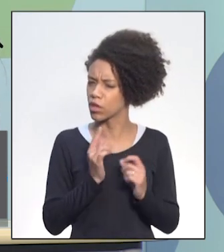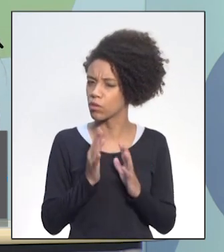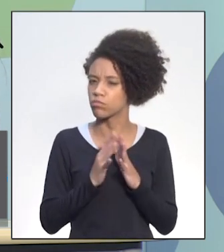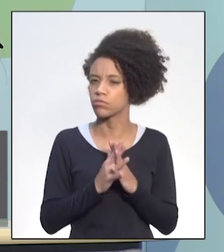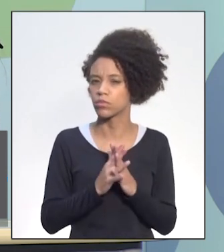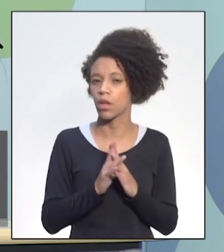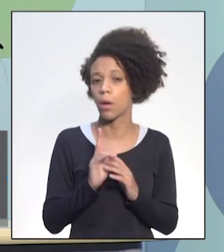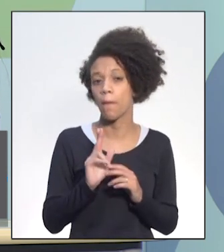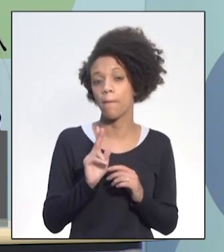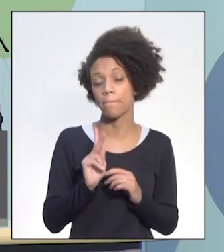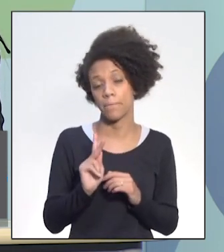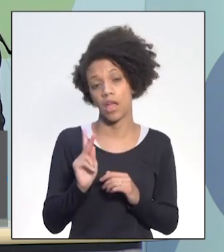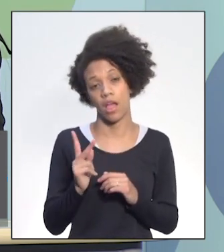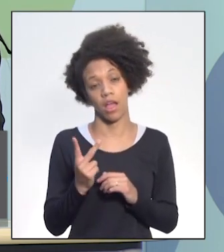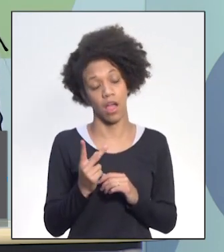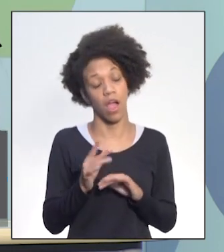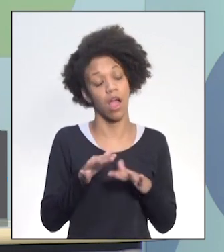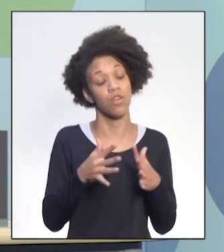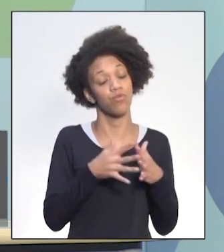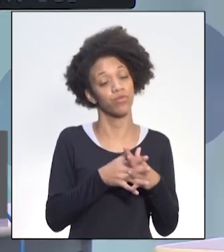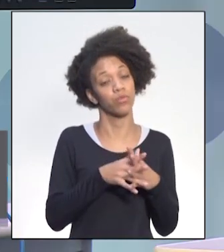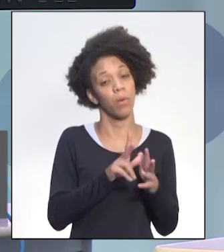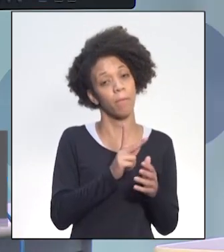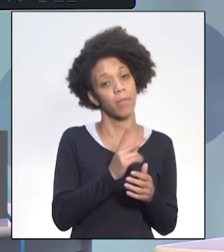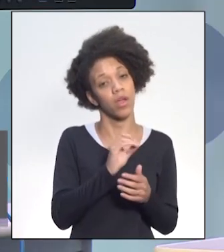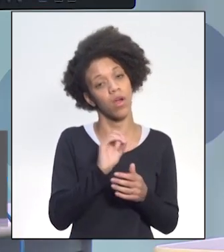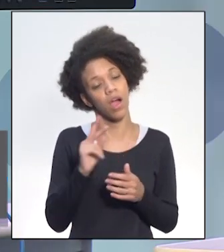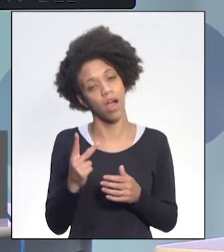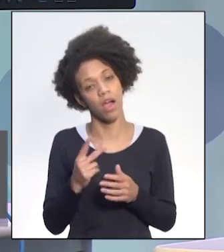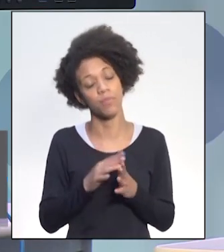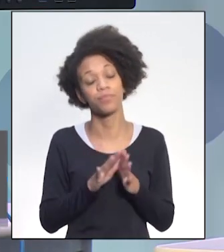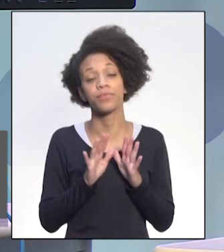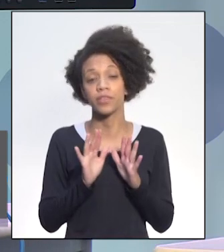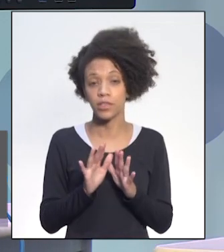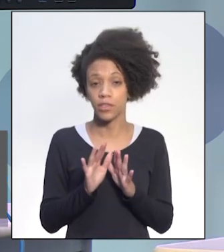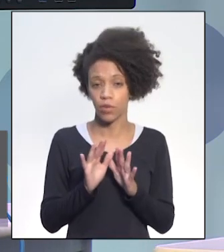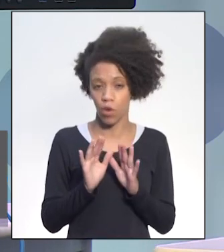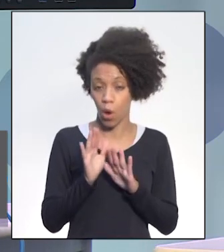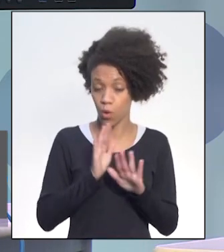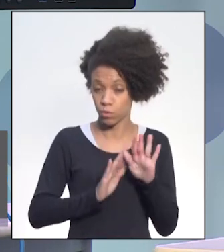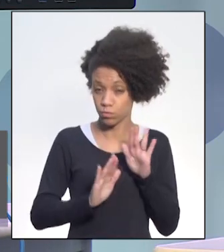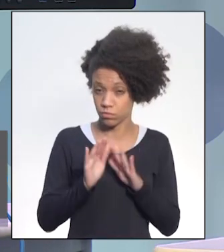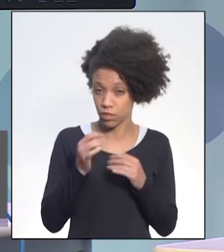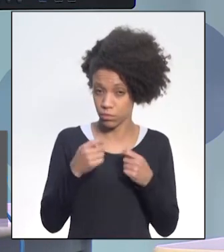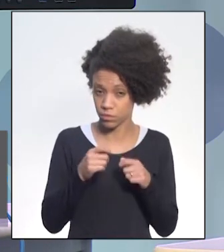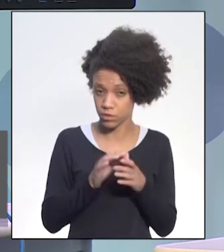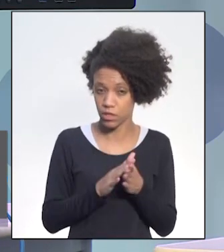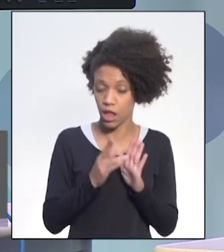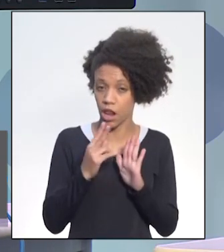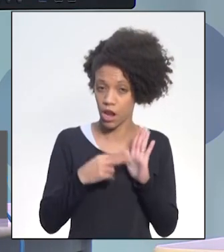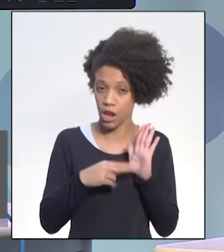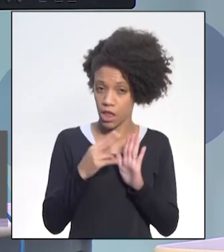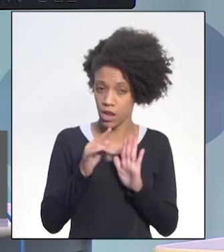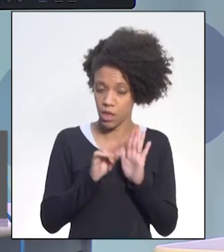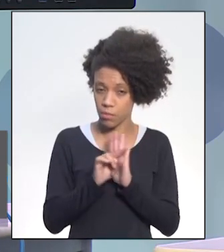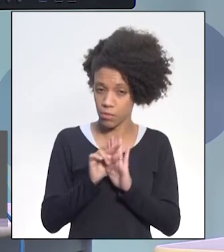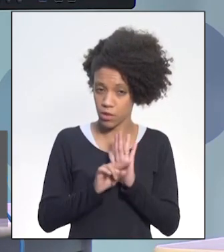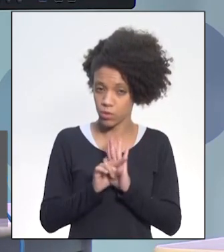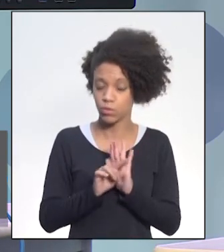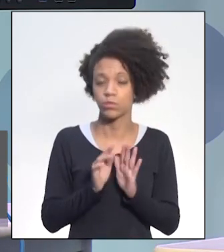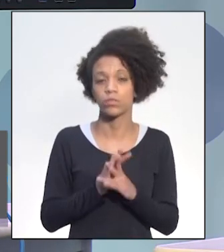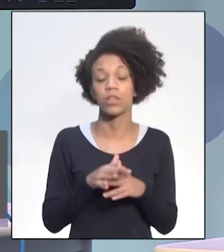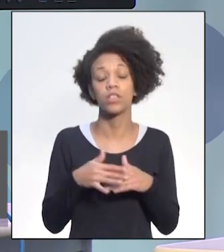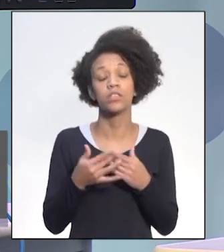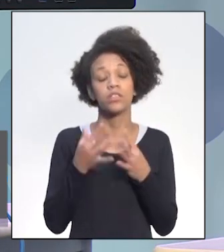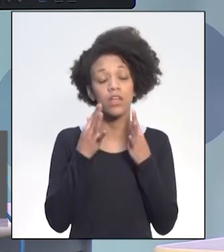pH com o POH, não é, professora? Sim, sim. Então, vamos lá, pessoal. O que eu tenho que ter cuidado? Ler a pergunta atentamente e